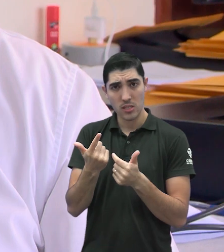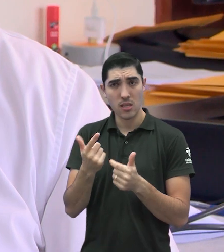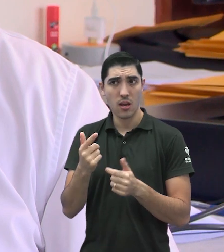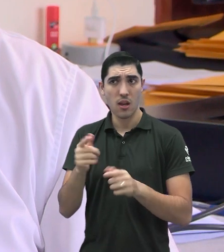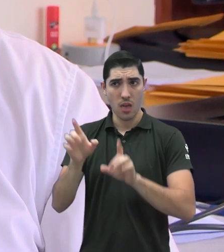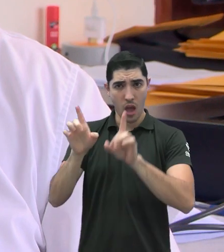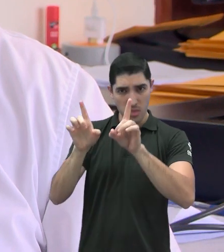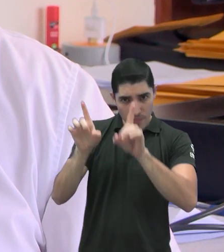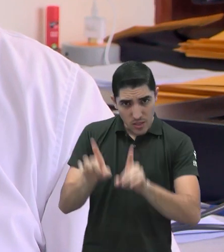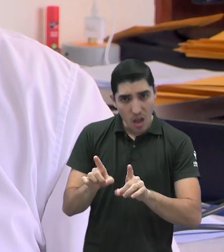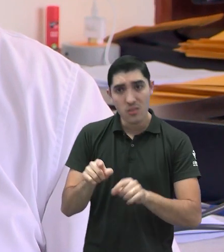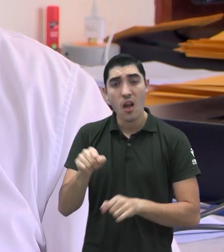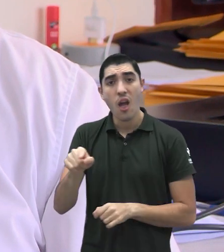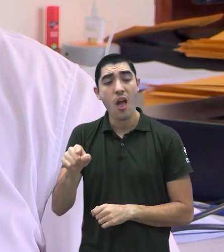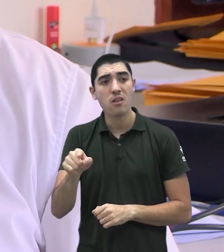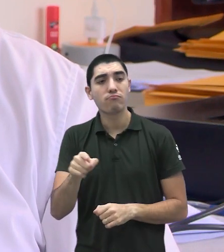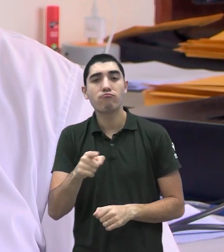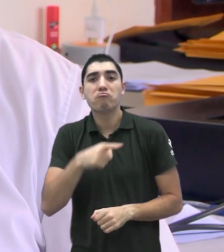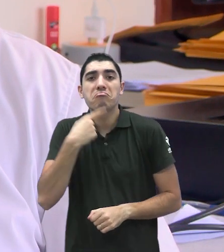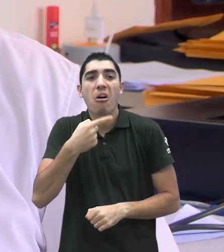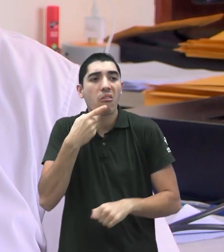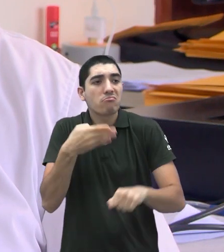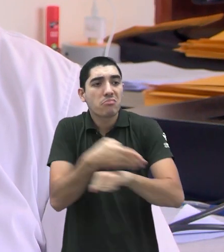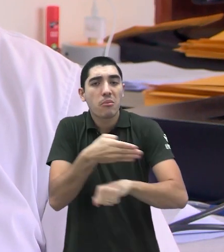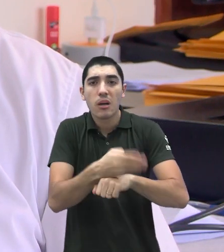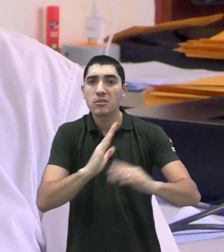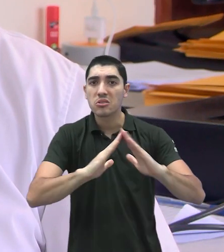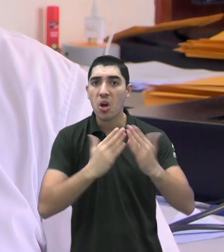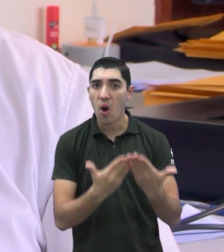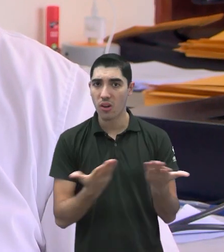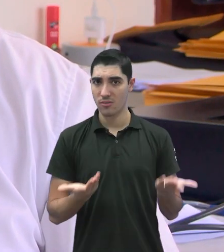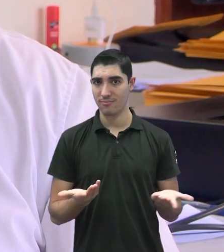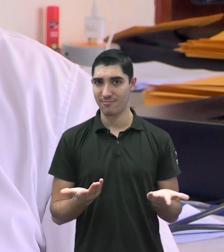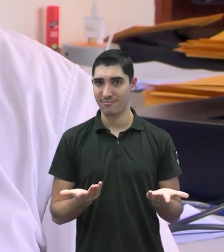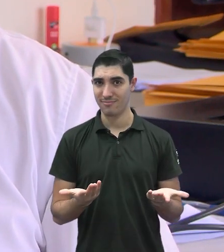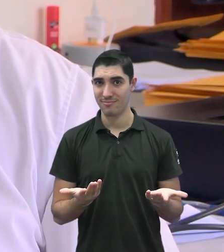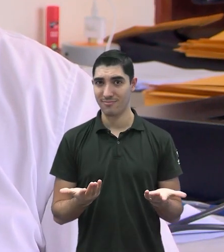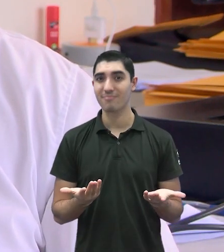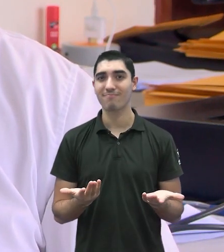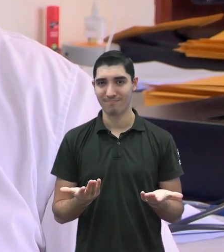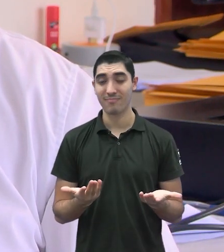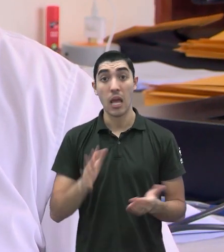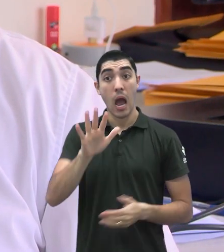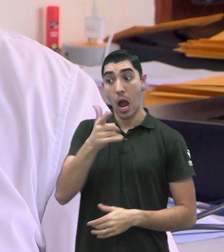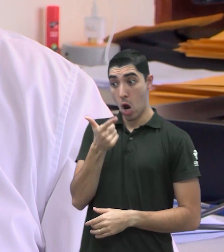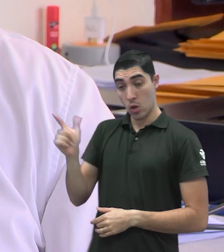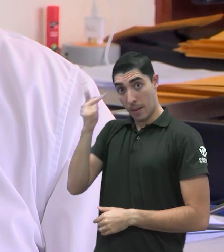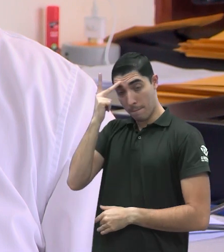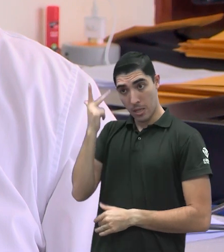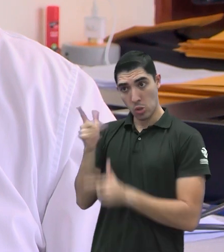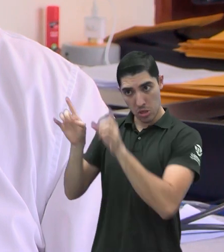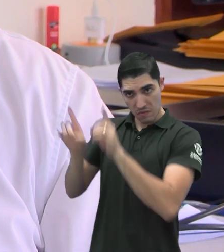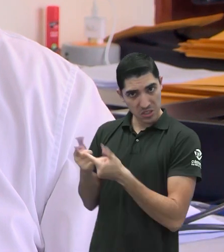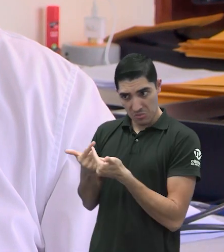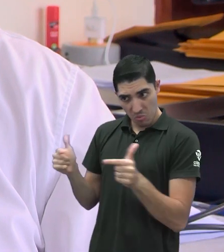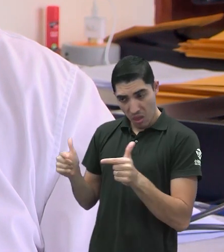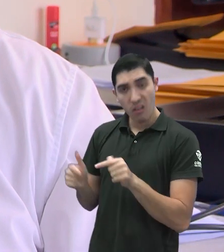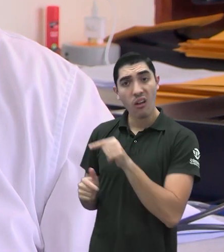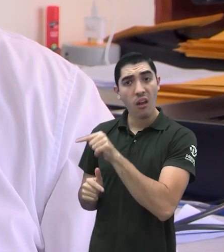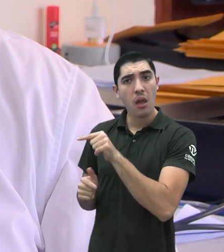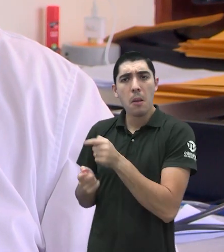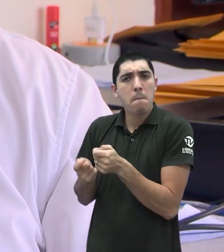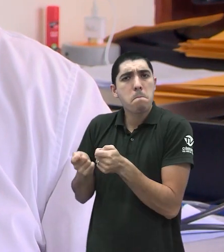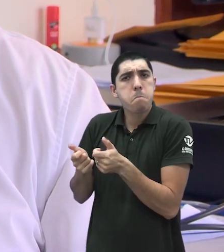têm acesso à escolaridade. Em contrapartida, as pessoas sem deficiência é um número